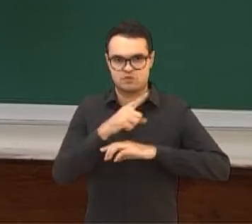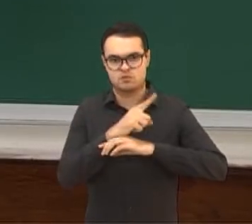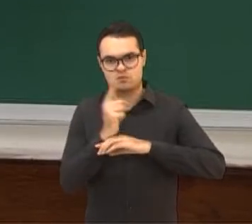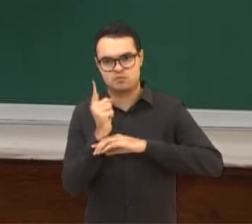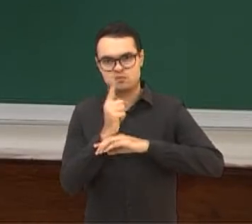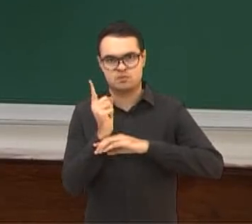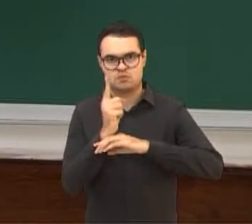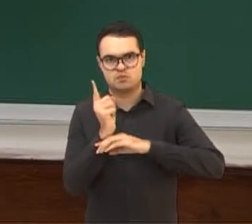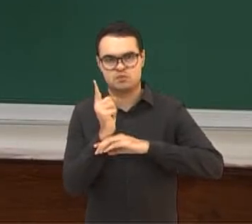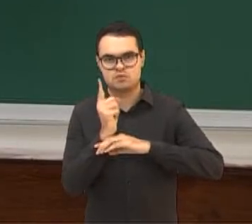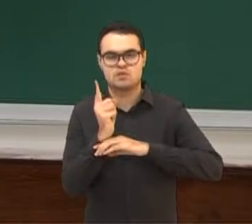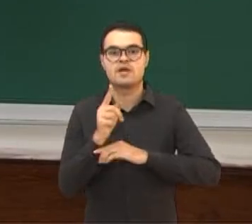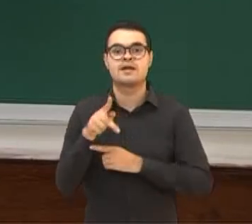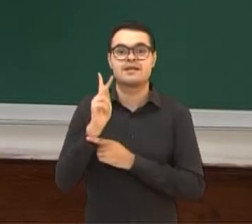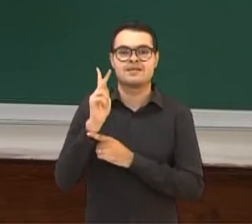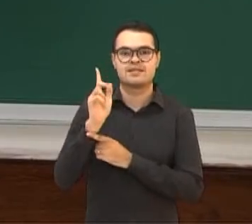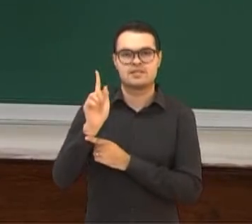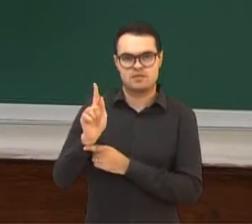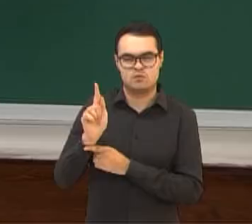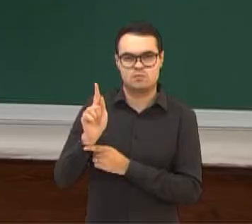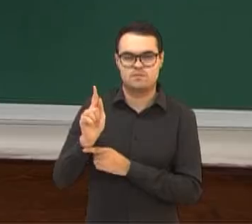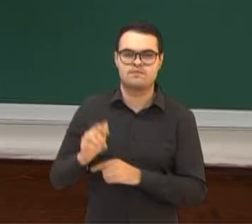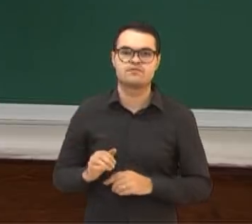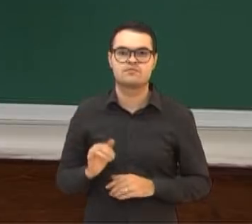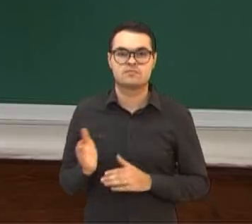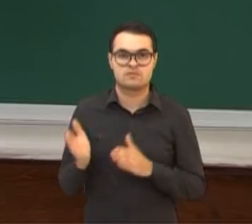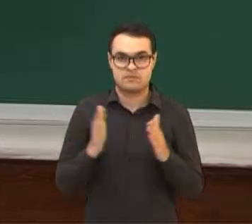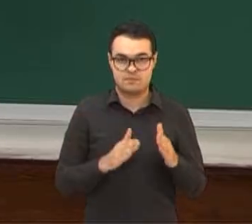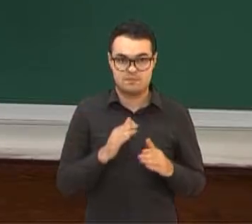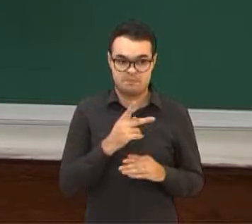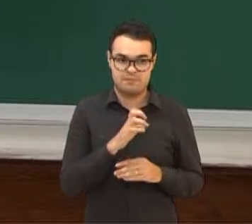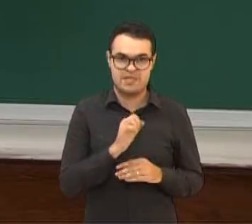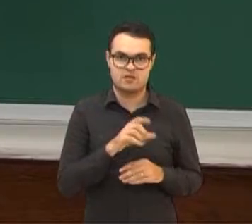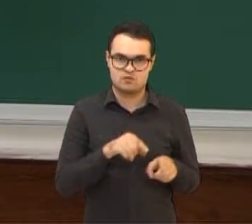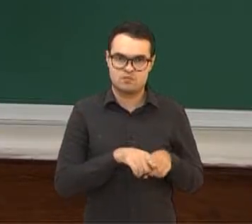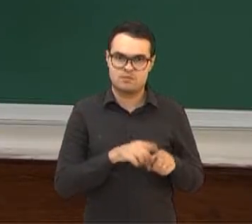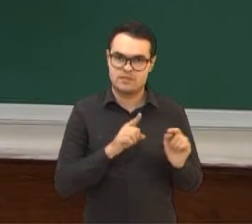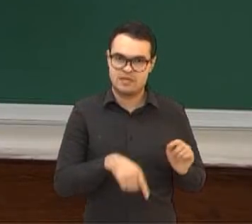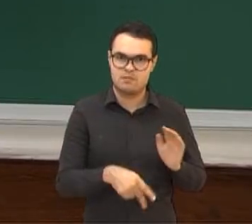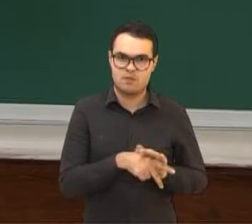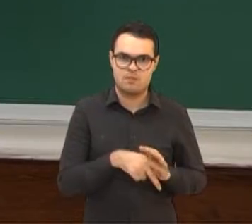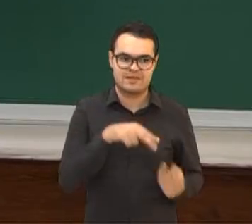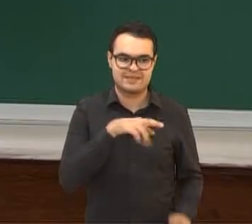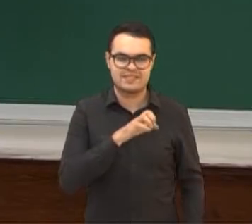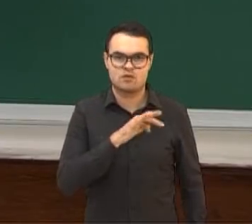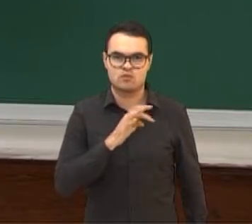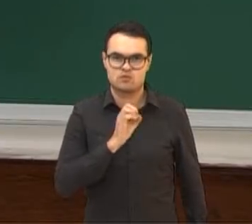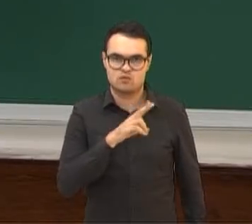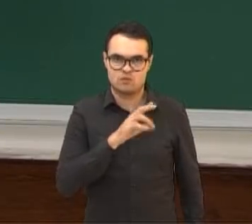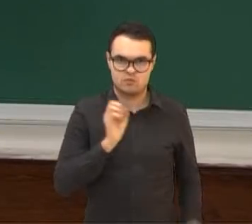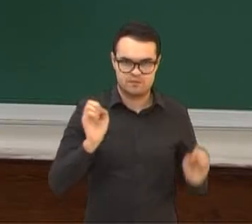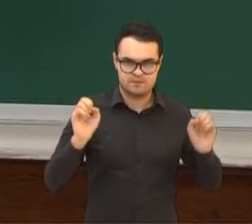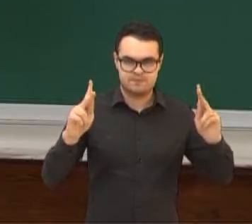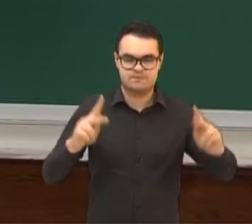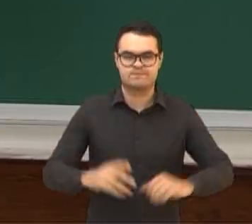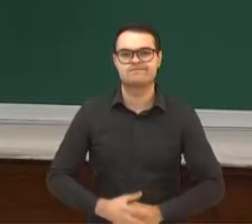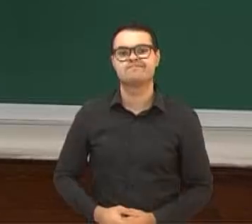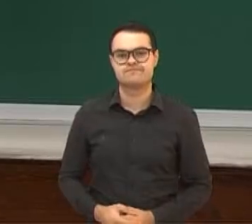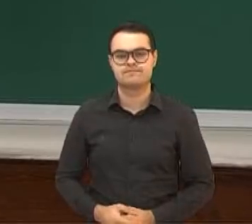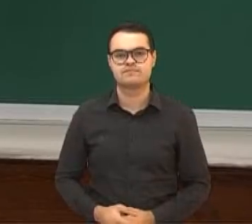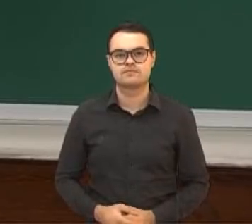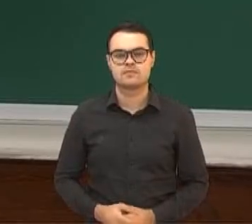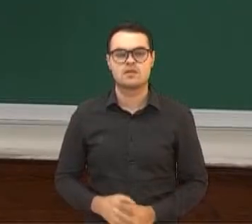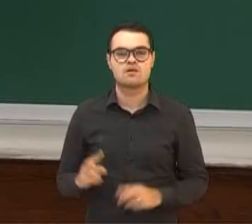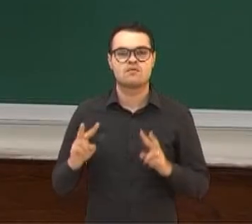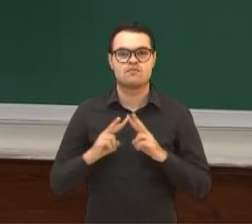lá apontam quilogramas. Se a gente estivesse falando de peso, precisava então falar de Newton, que é a unidade para peso. Ok? E o